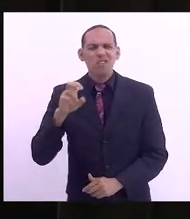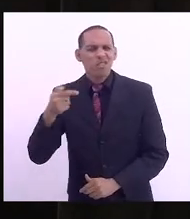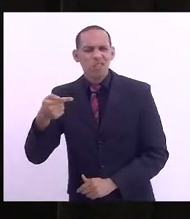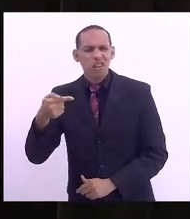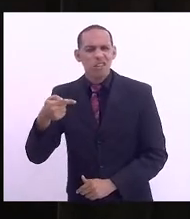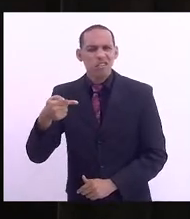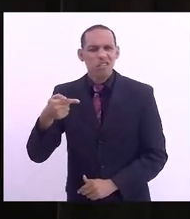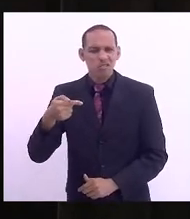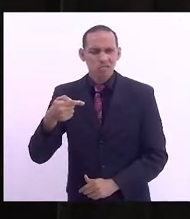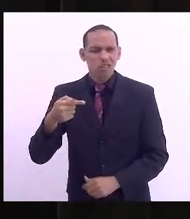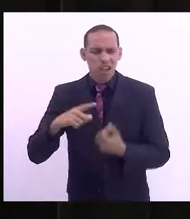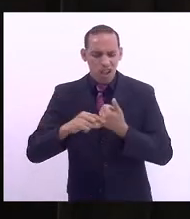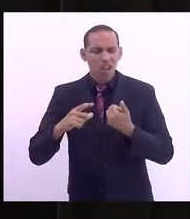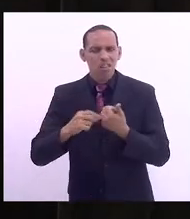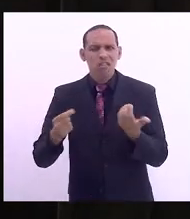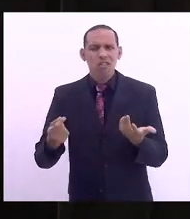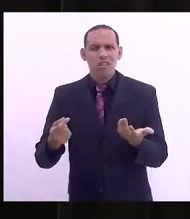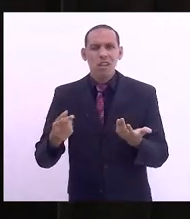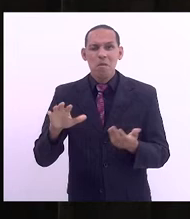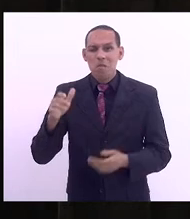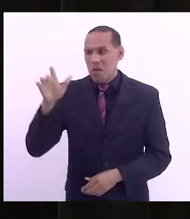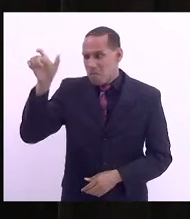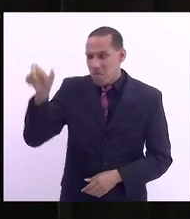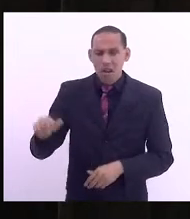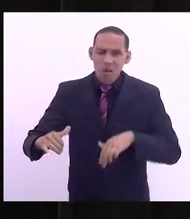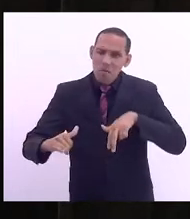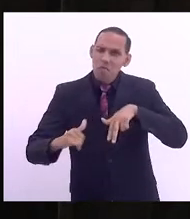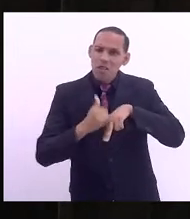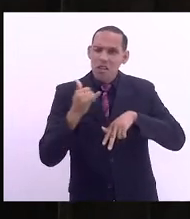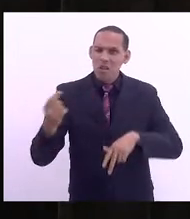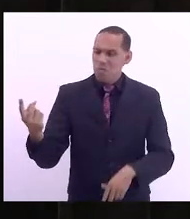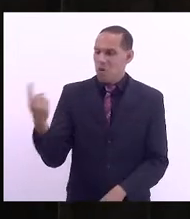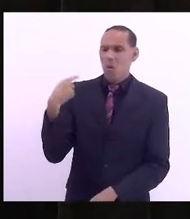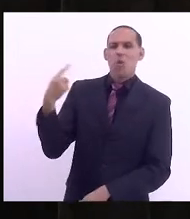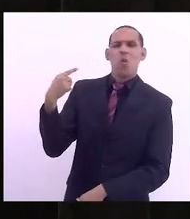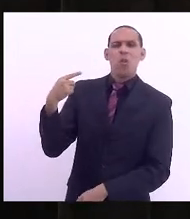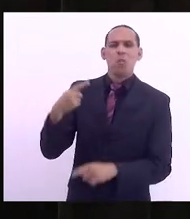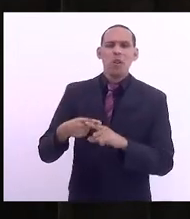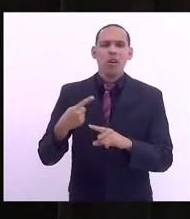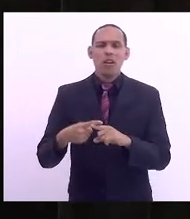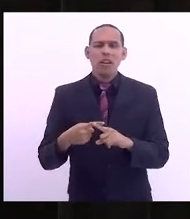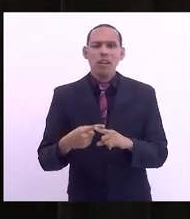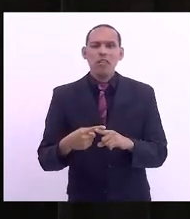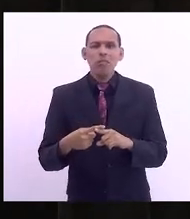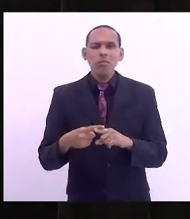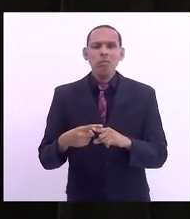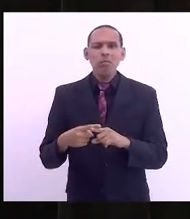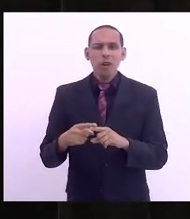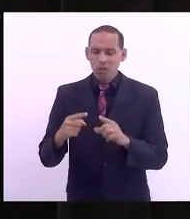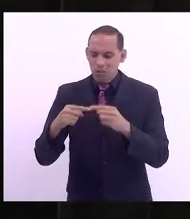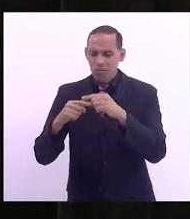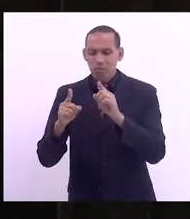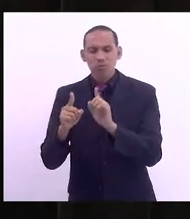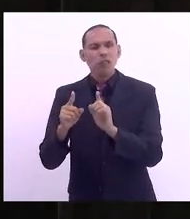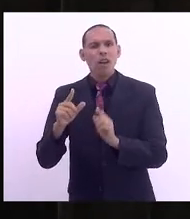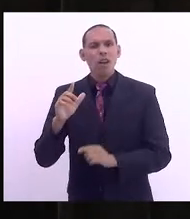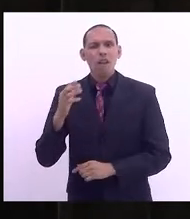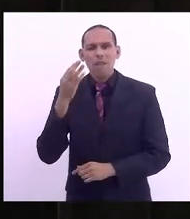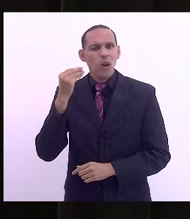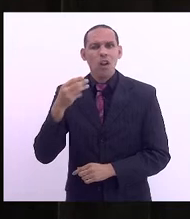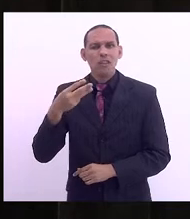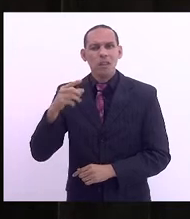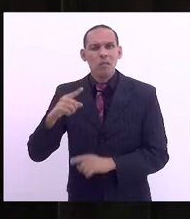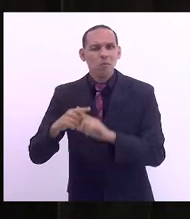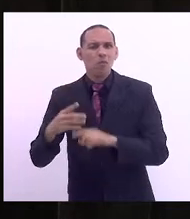e a vítima me acusou por uma foto 3x4 de quando eu tinha